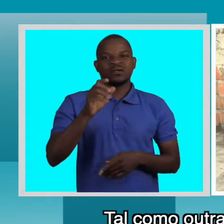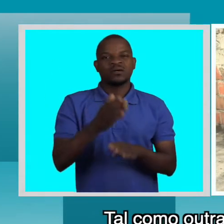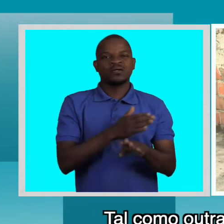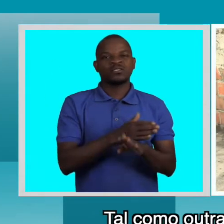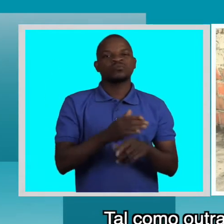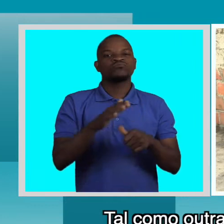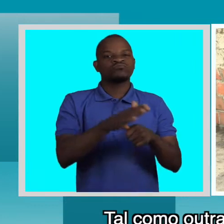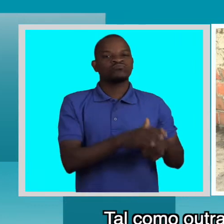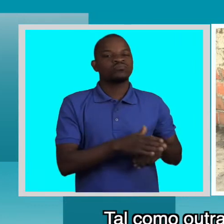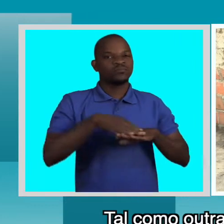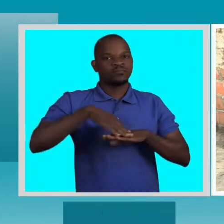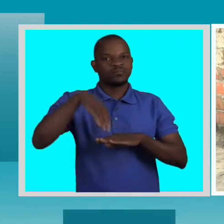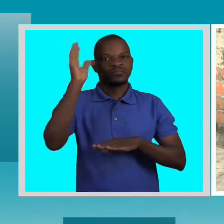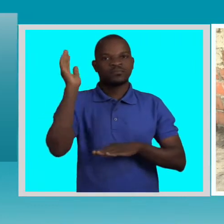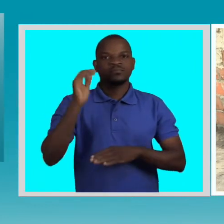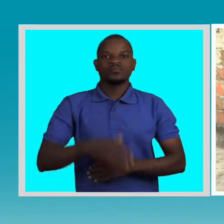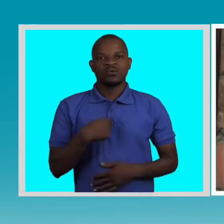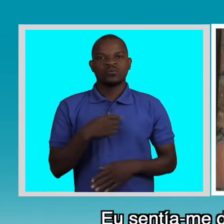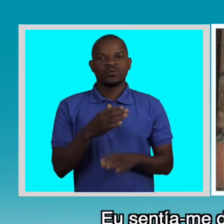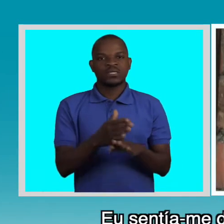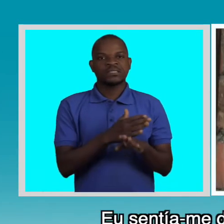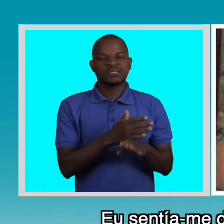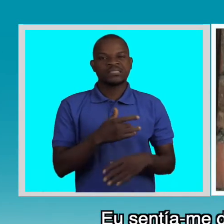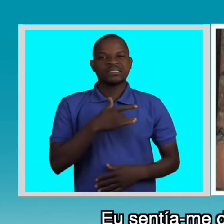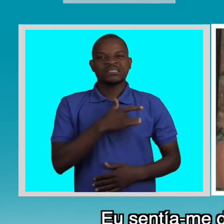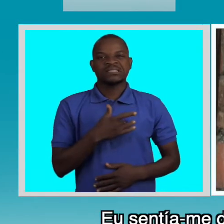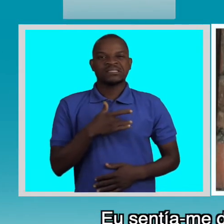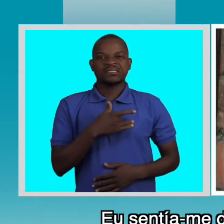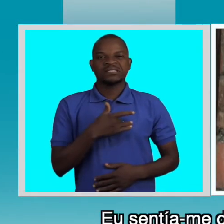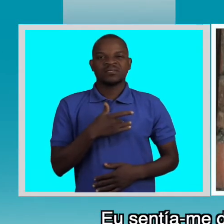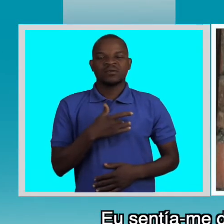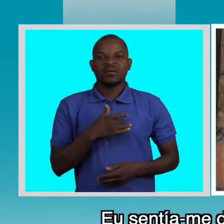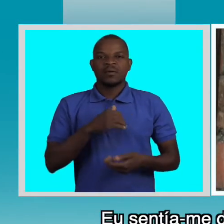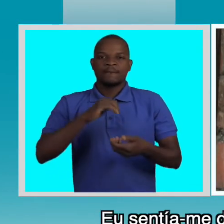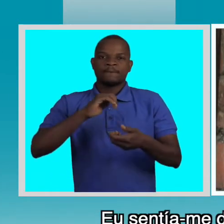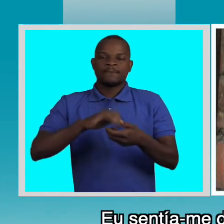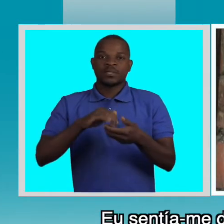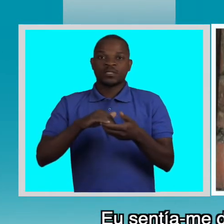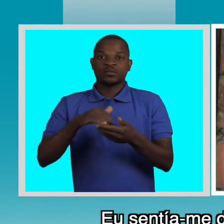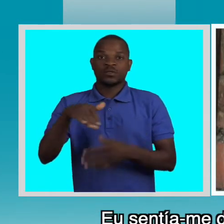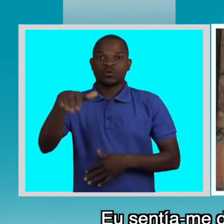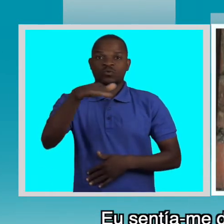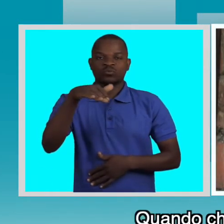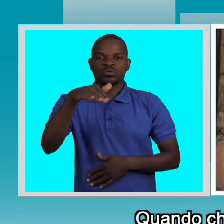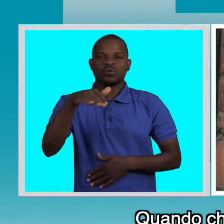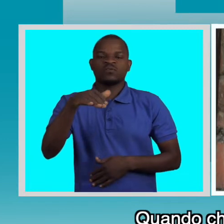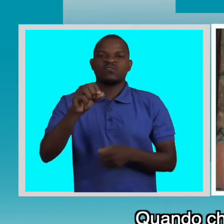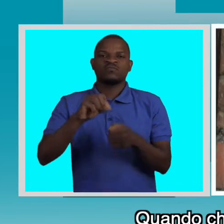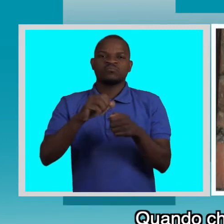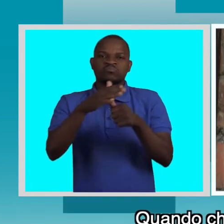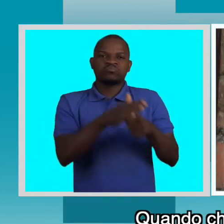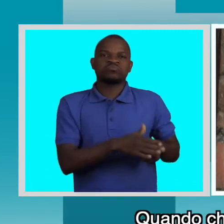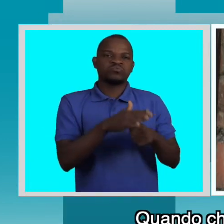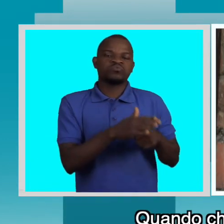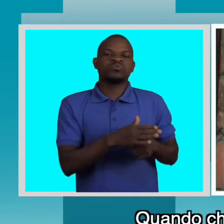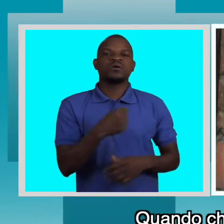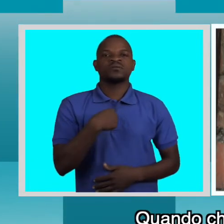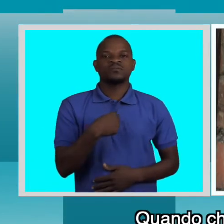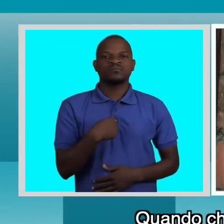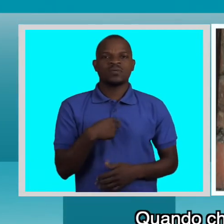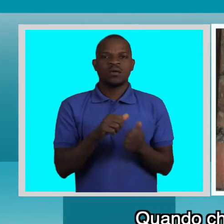discriminação social. Eu sentia, às vezes, desprezado na comunidade. Eu sou deficiente,